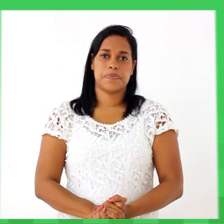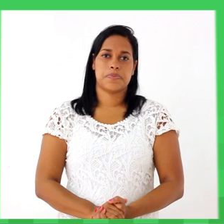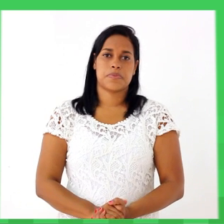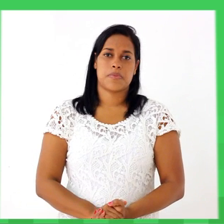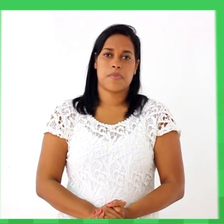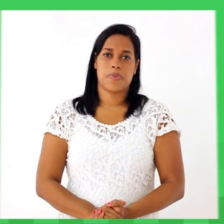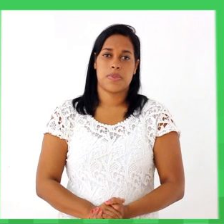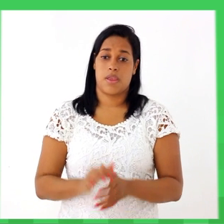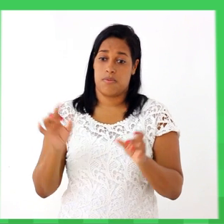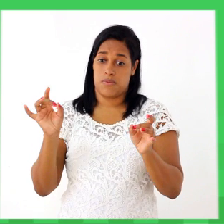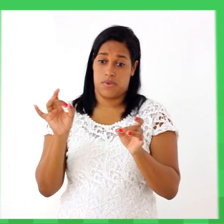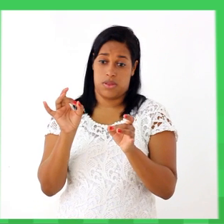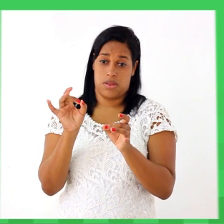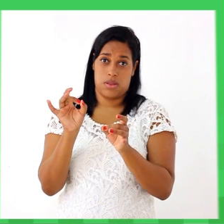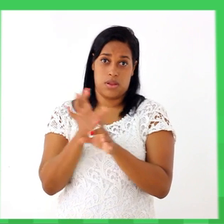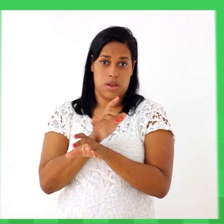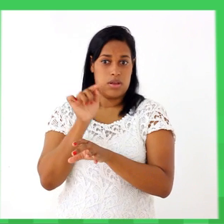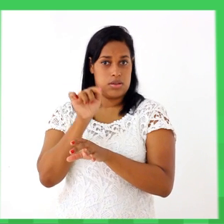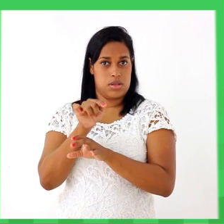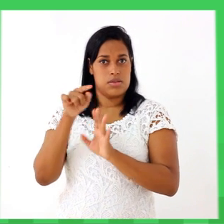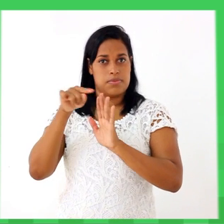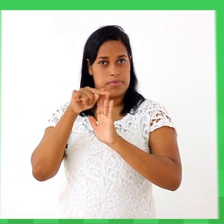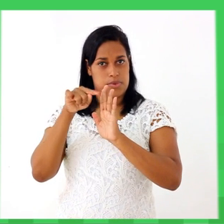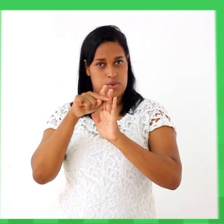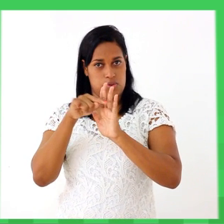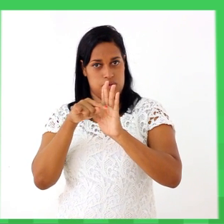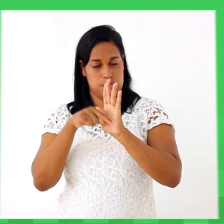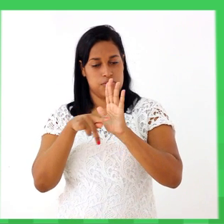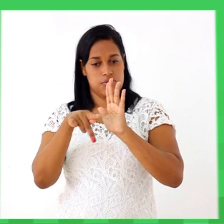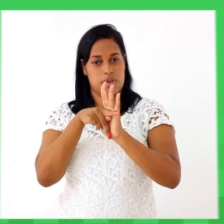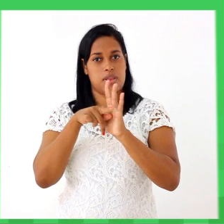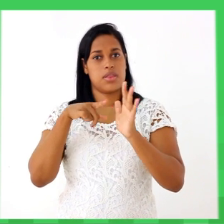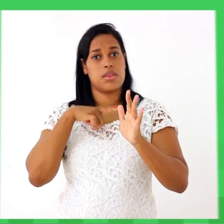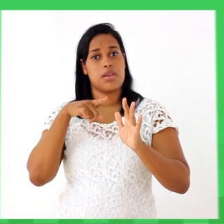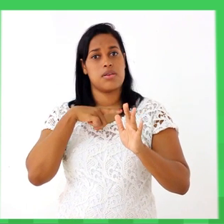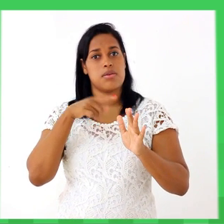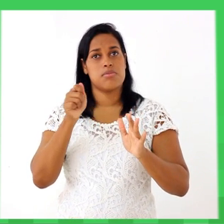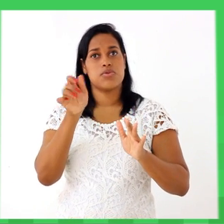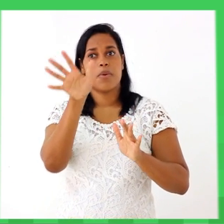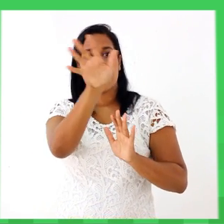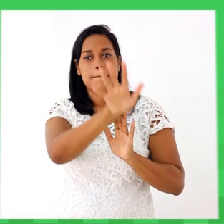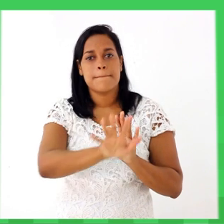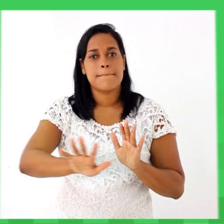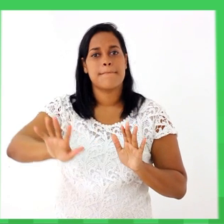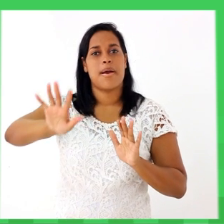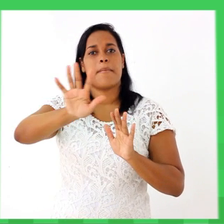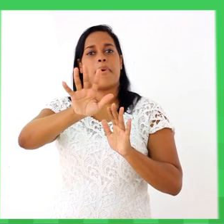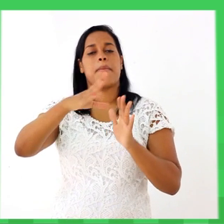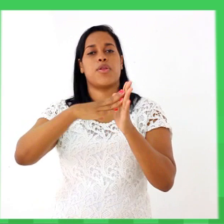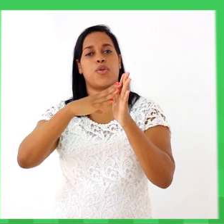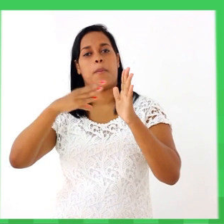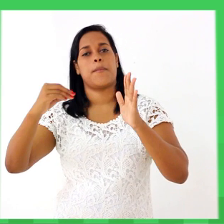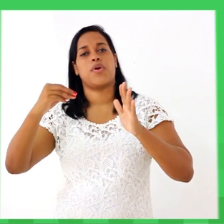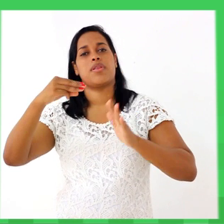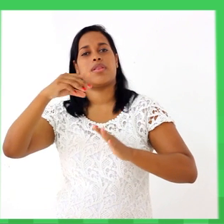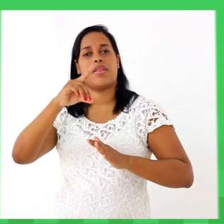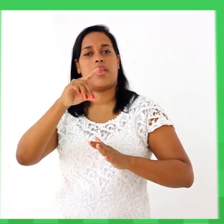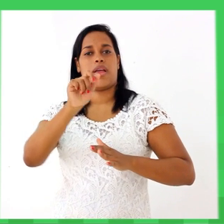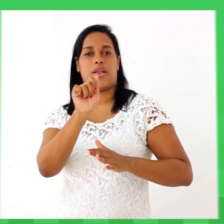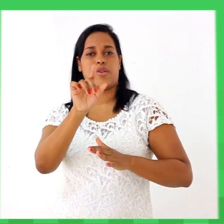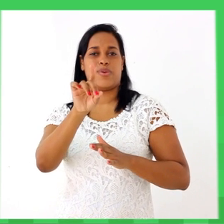E depois desse projeto conceitual, temos um mapeamento do modelo de dados. Então, nós temos um